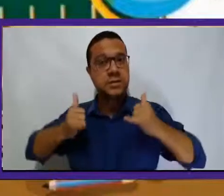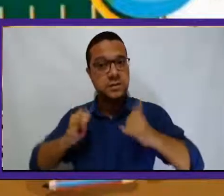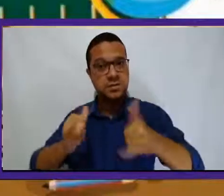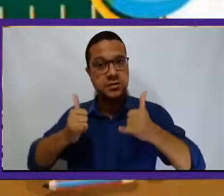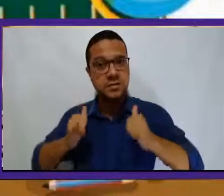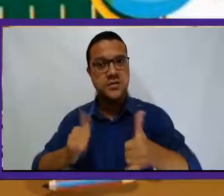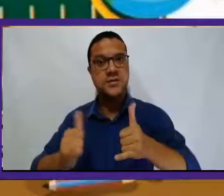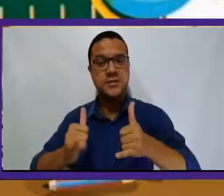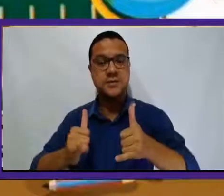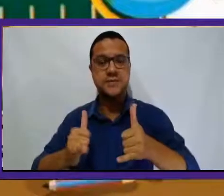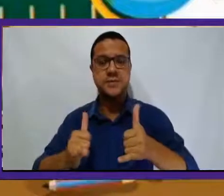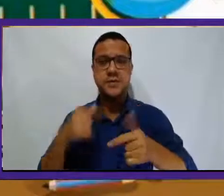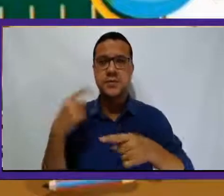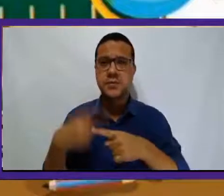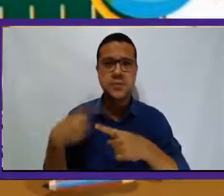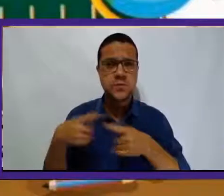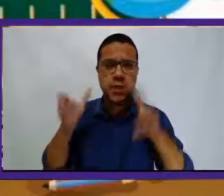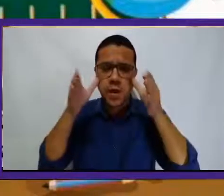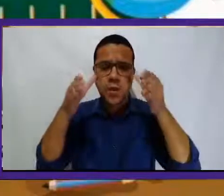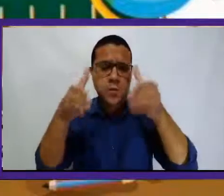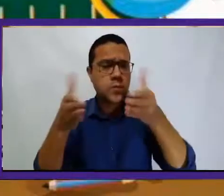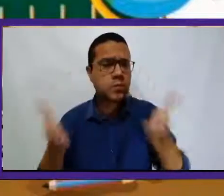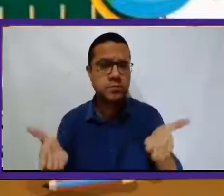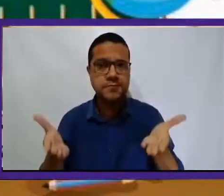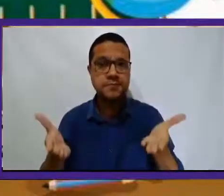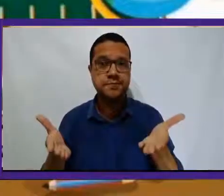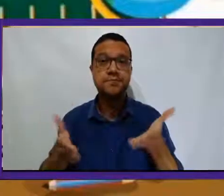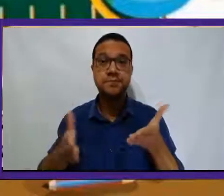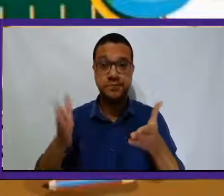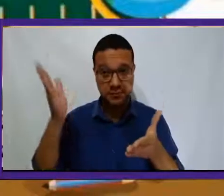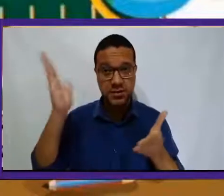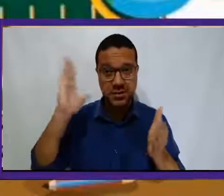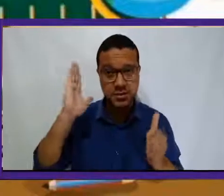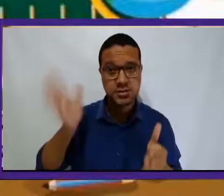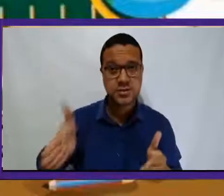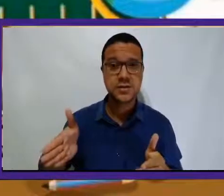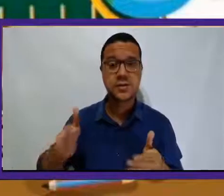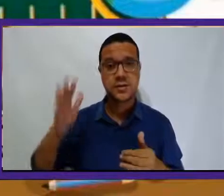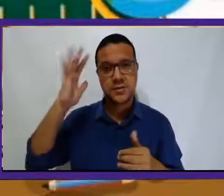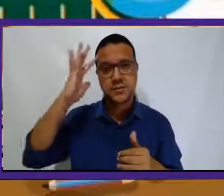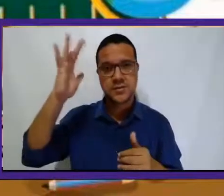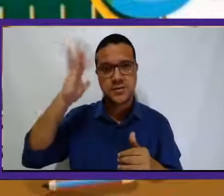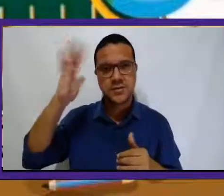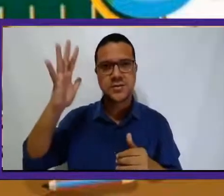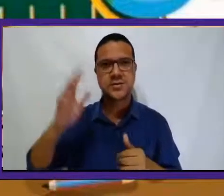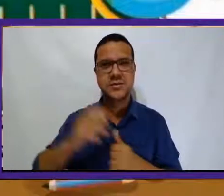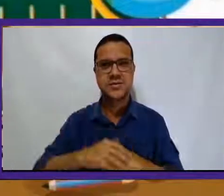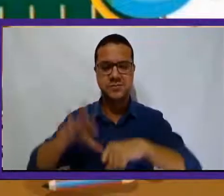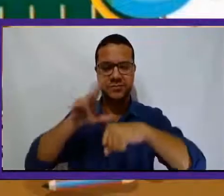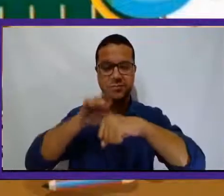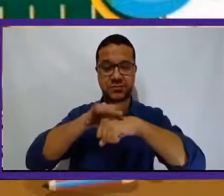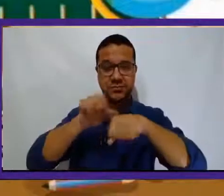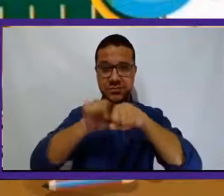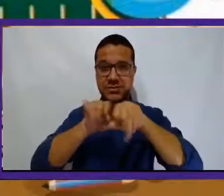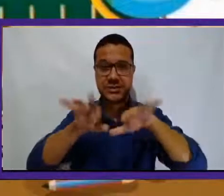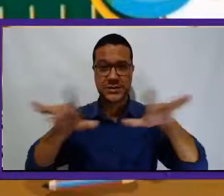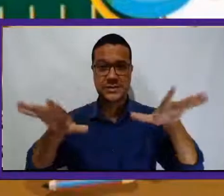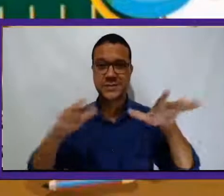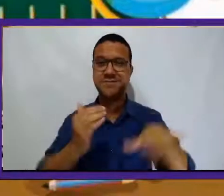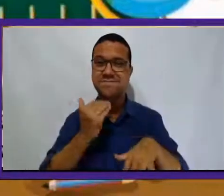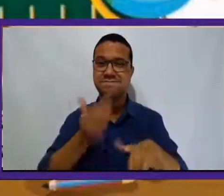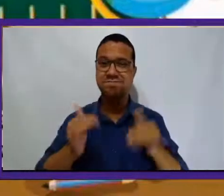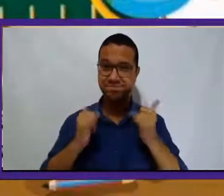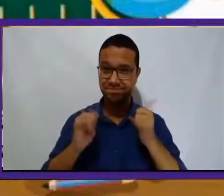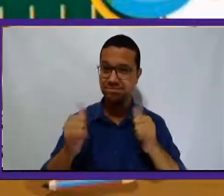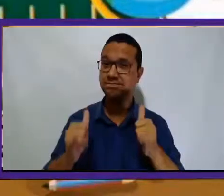elétrica E por que O foco na energia elétrica? Já imaginaram Com a pandemia A gente não tem Energia elétrica? O que